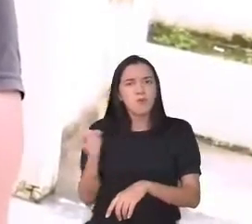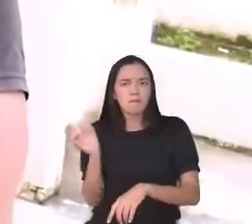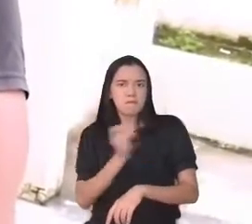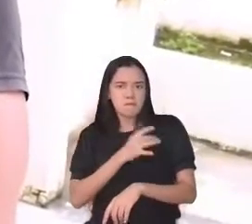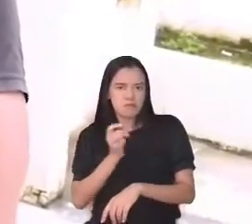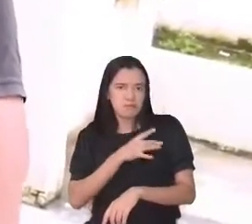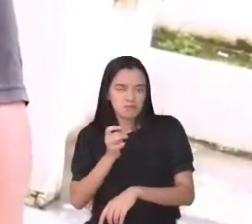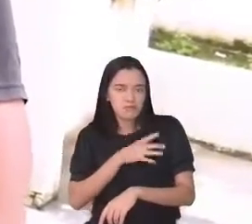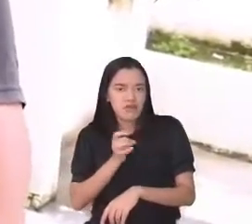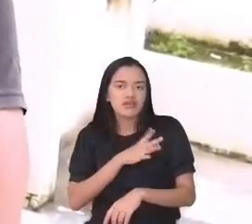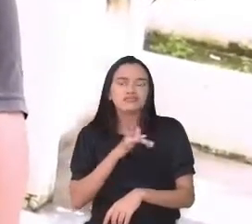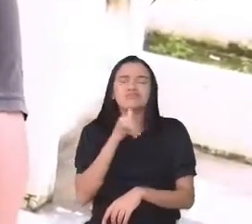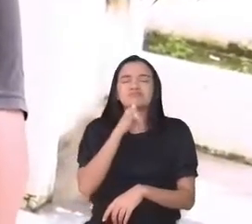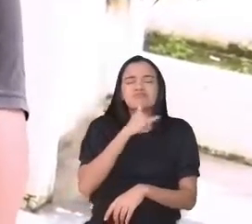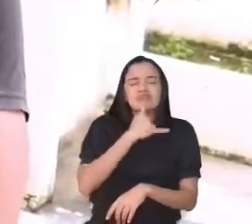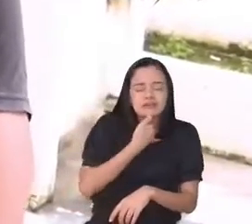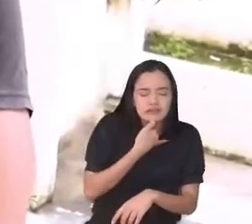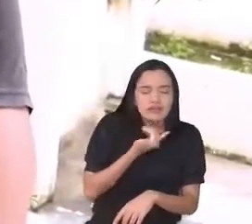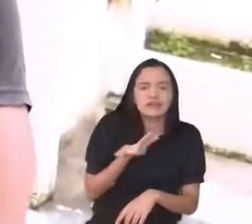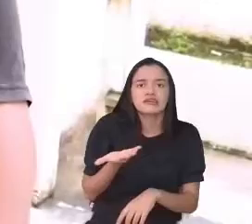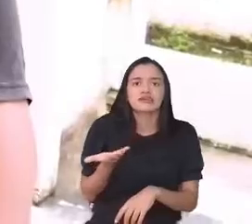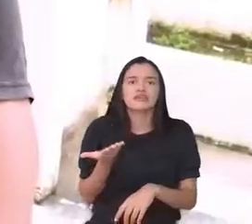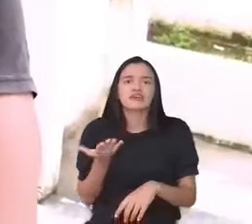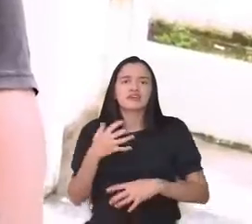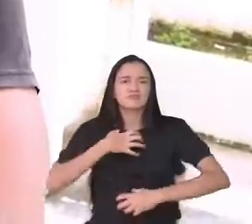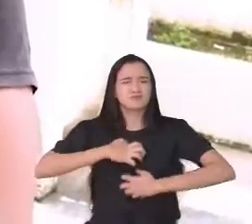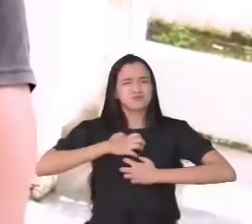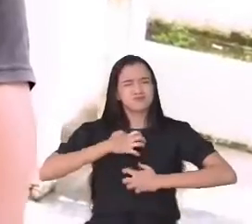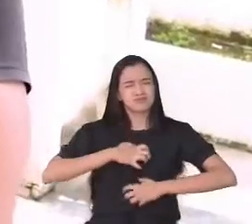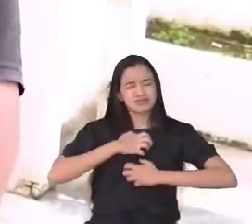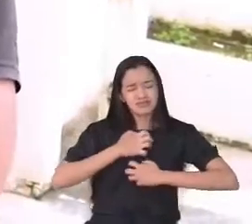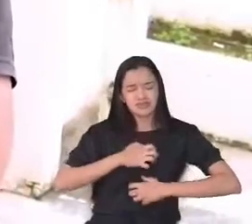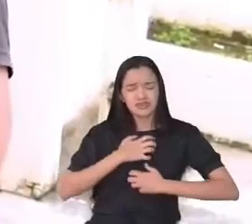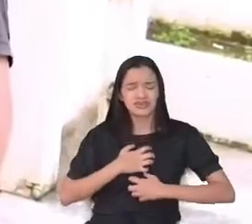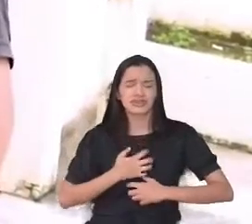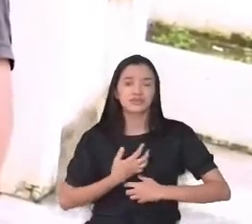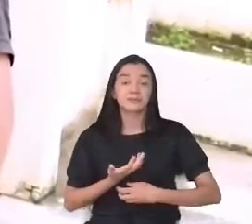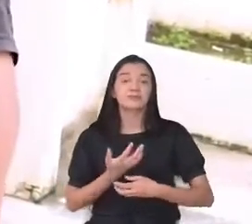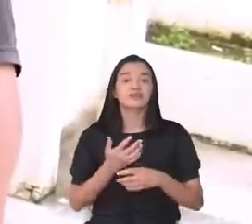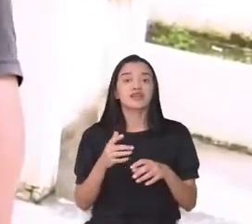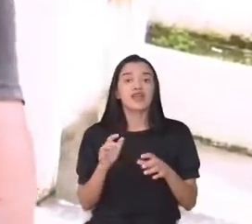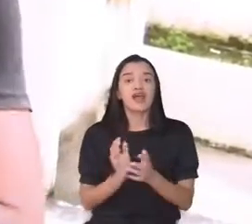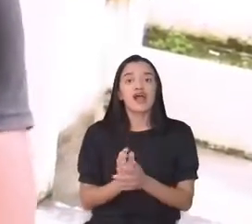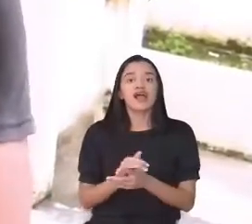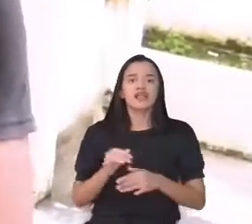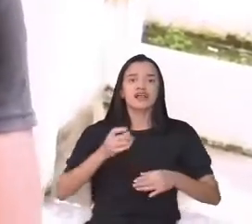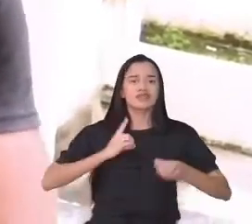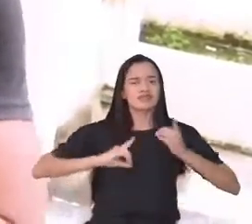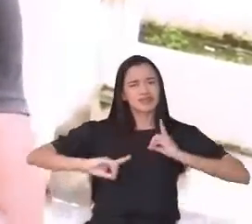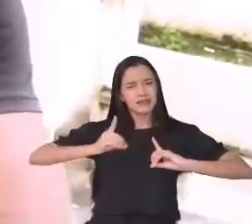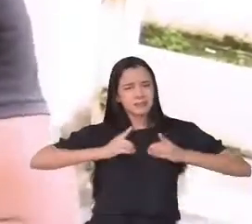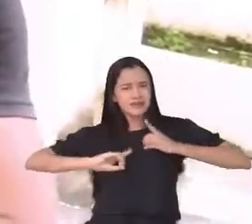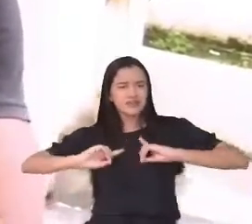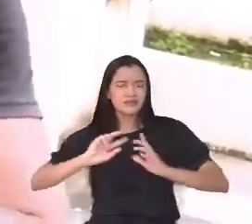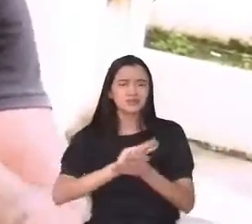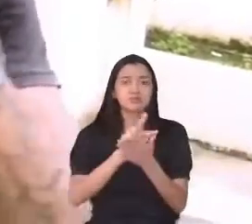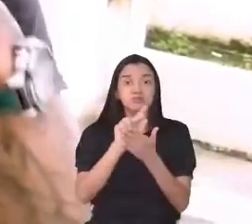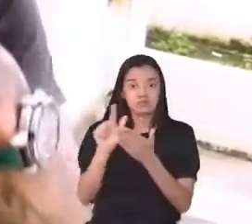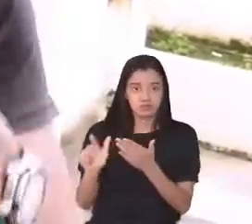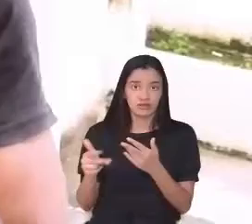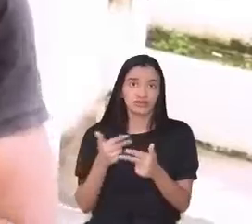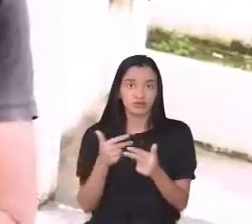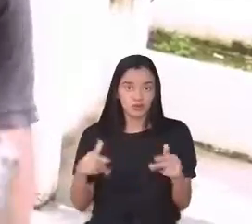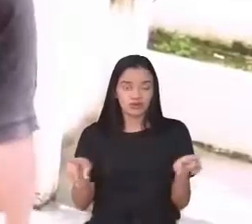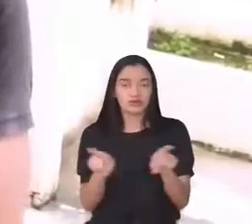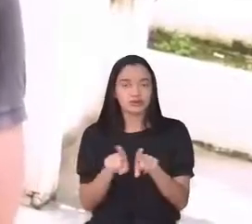sente tristeza, a gente sente angústia, a gente sente depressão e uma série de coisas. Tudo isso vai brotando